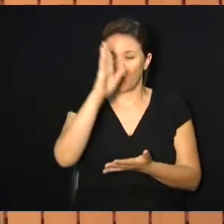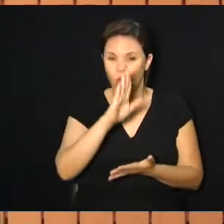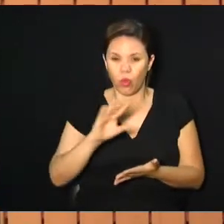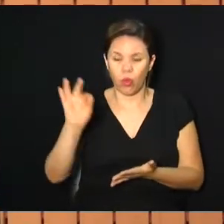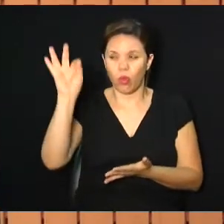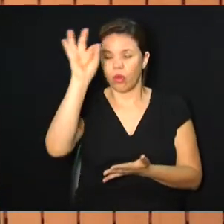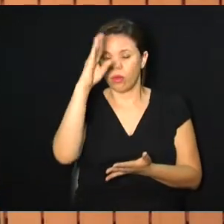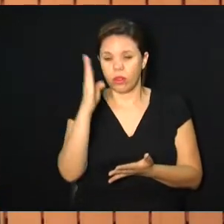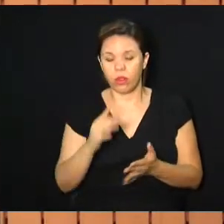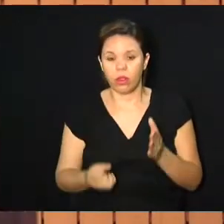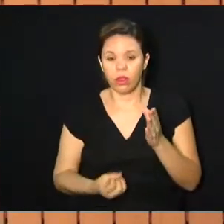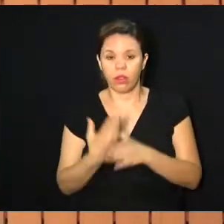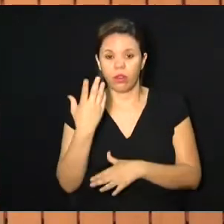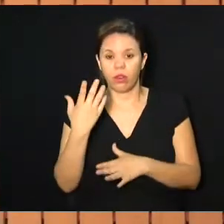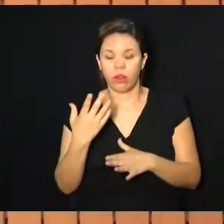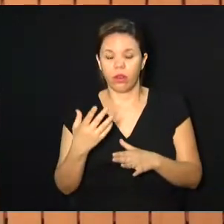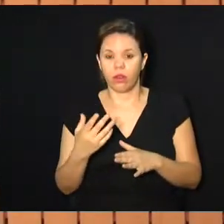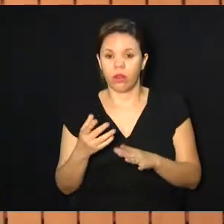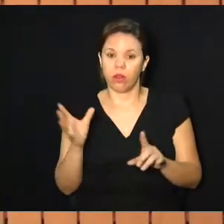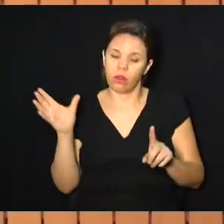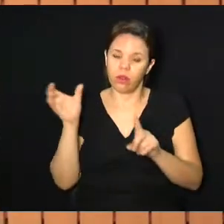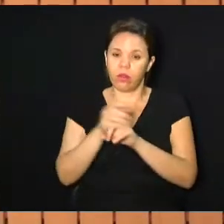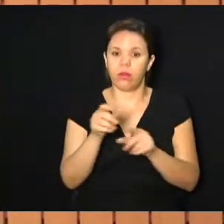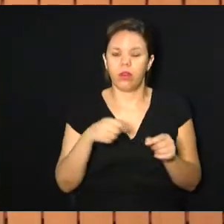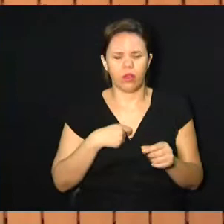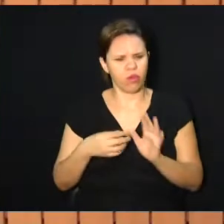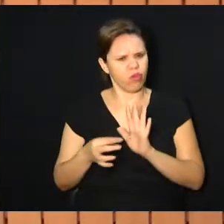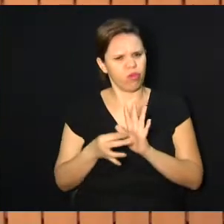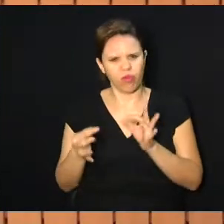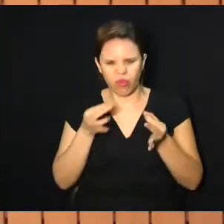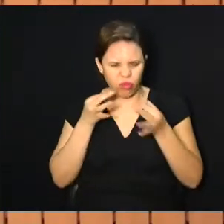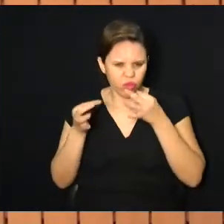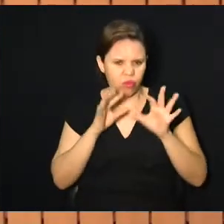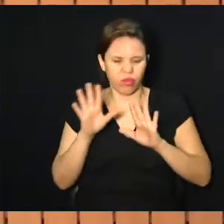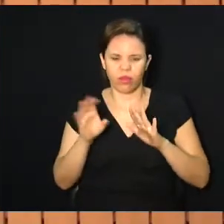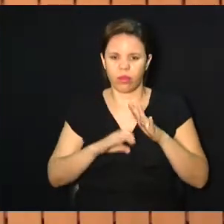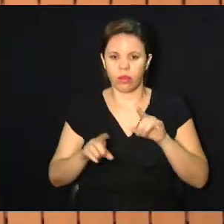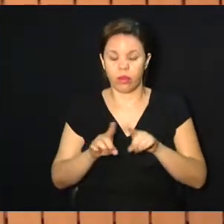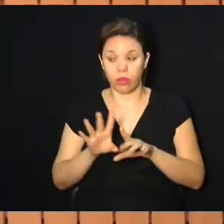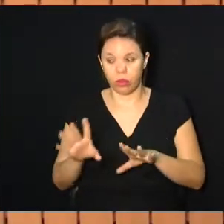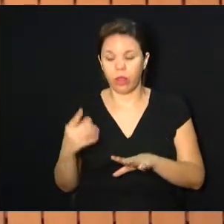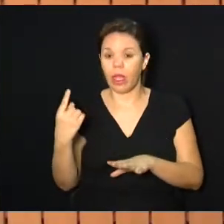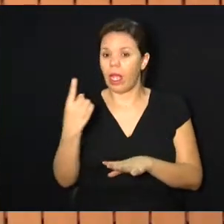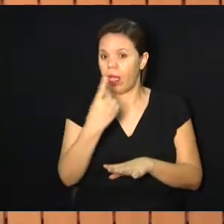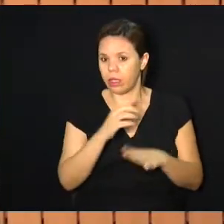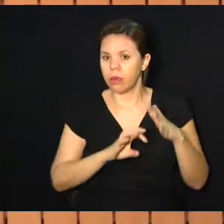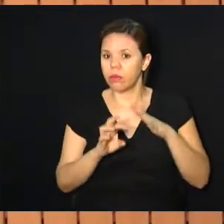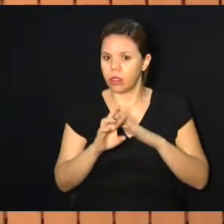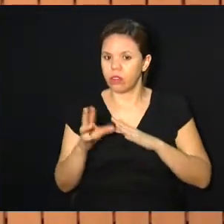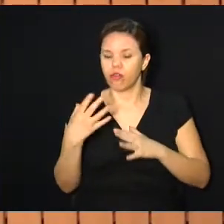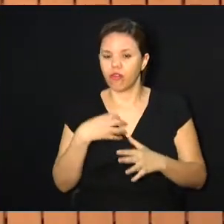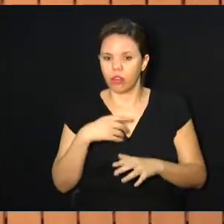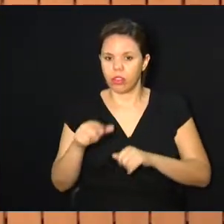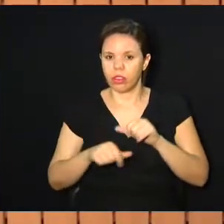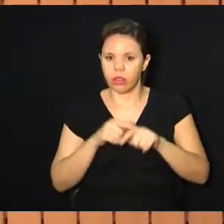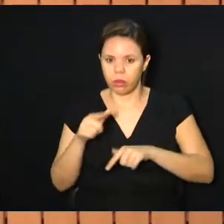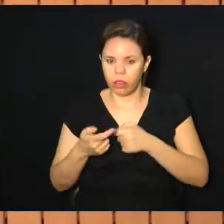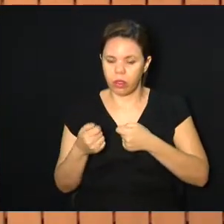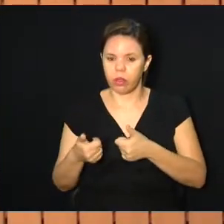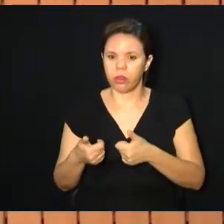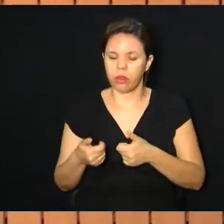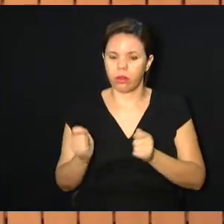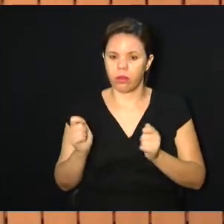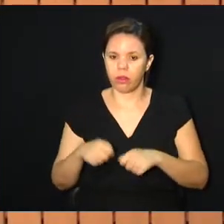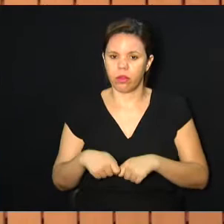grandes poderes, né? Enfim, não criticando o fato de ser empresa, né? É uma opção por empresa, mas a forma como se concedeu acabou dando muito poder